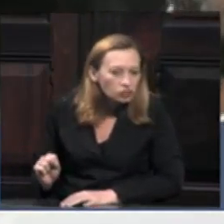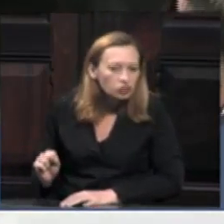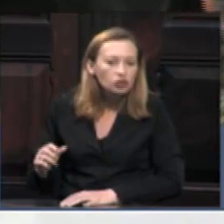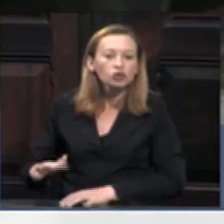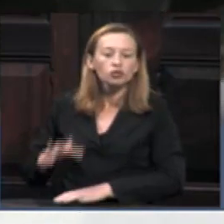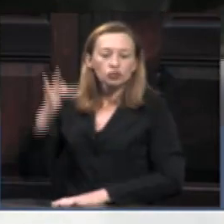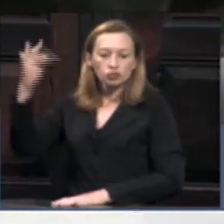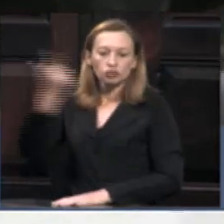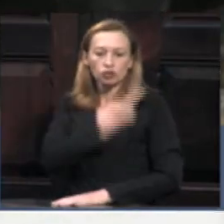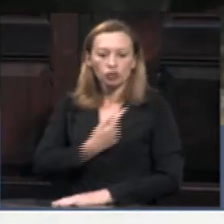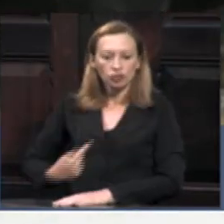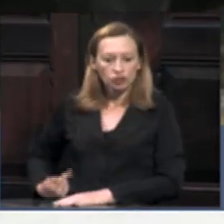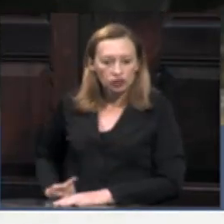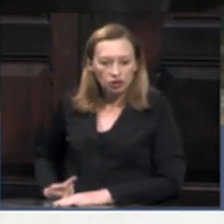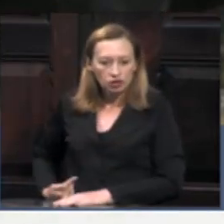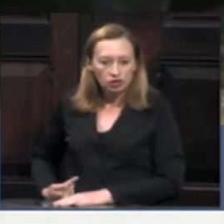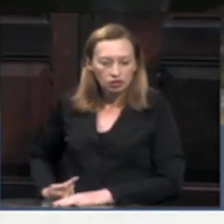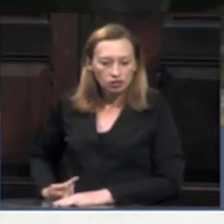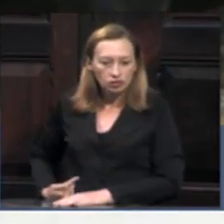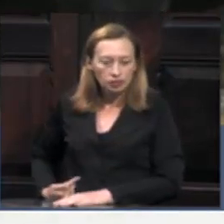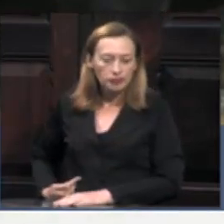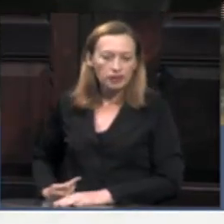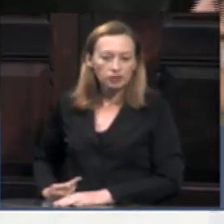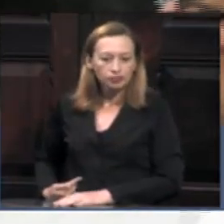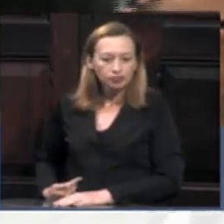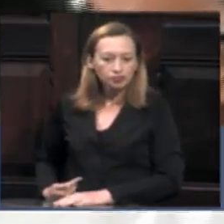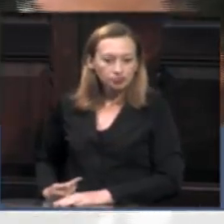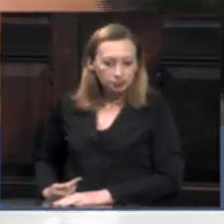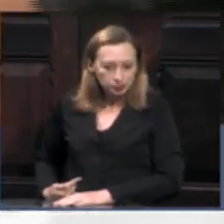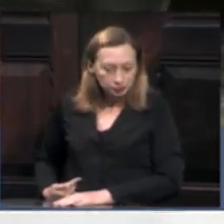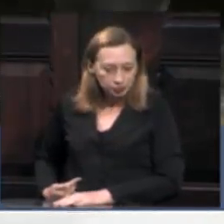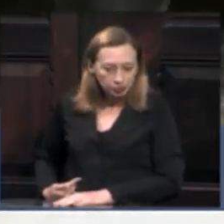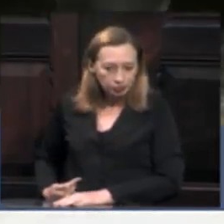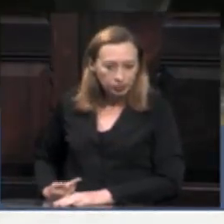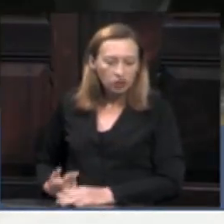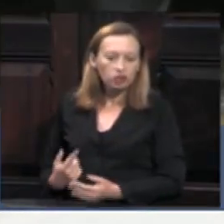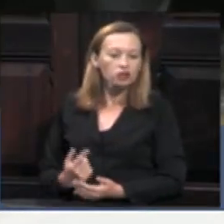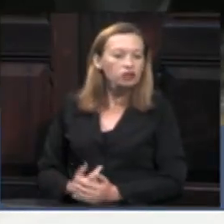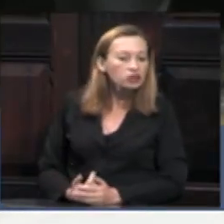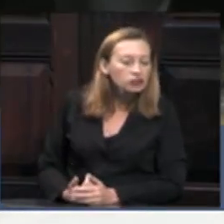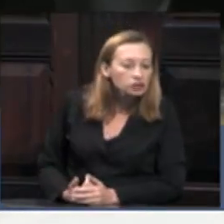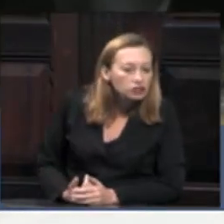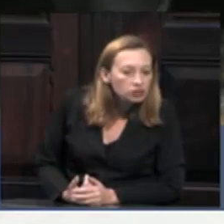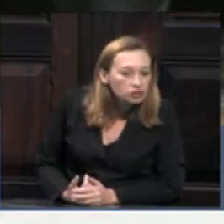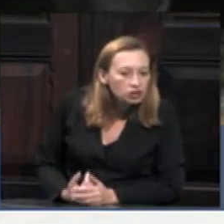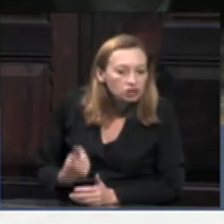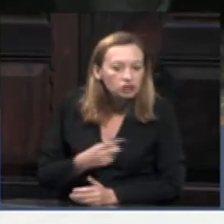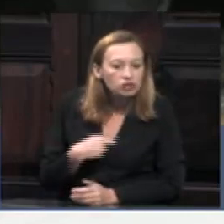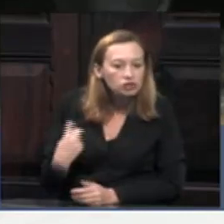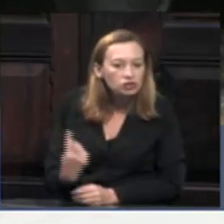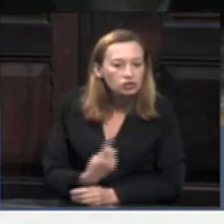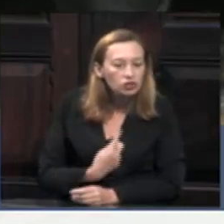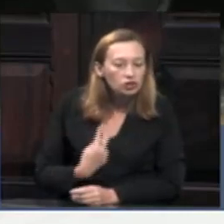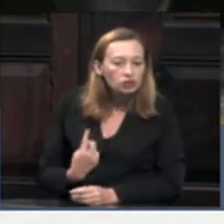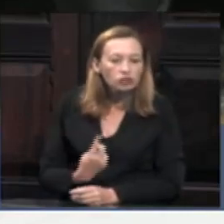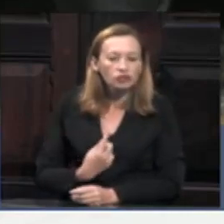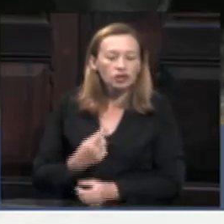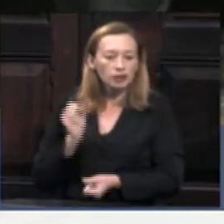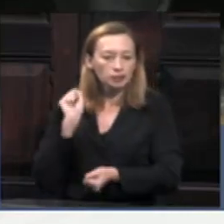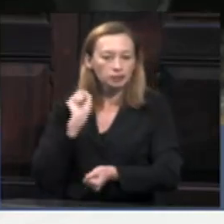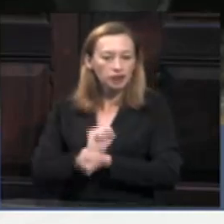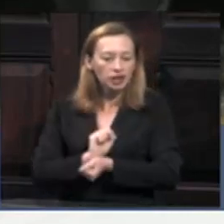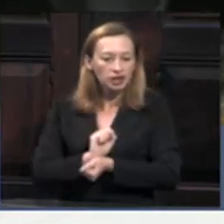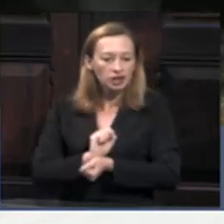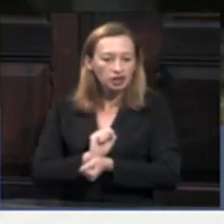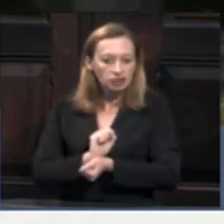futuro governo, que está numa posição intransigente e contraditória, nós vamos ficar em obstrução